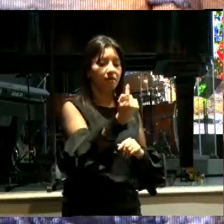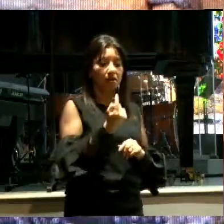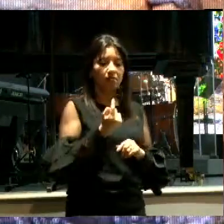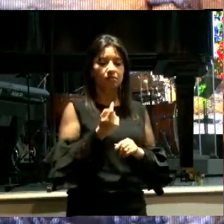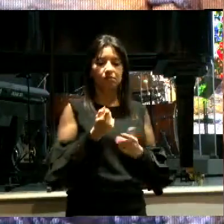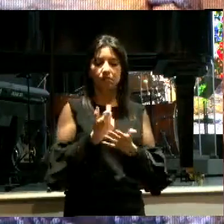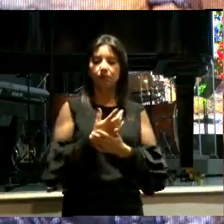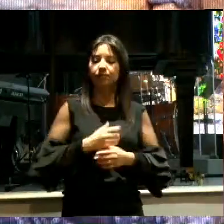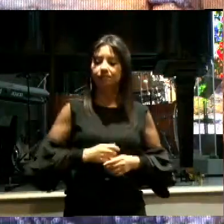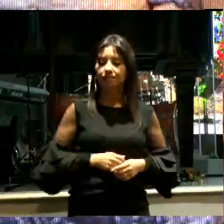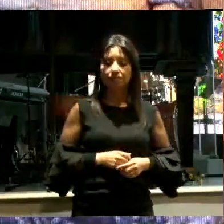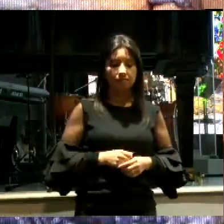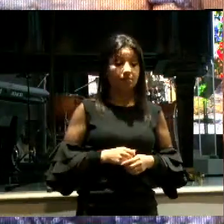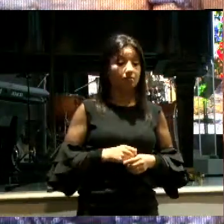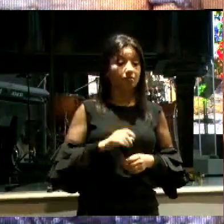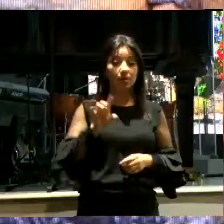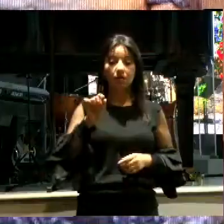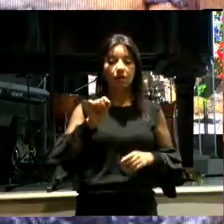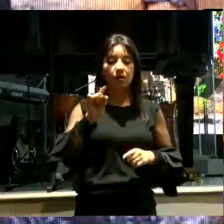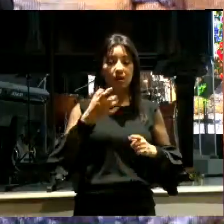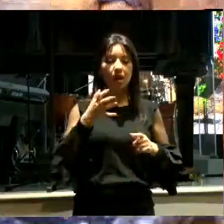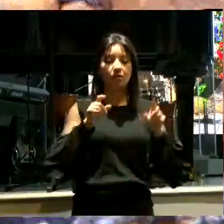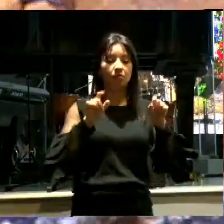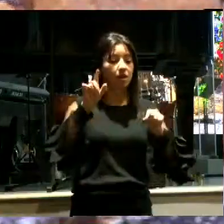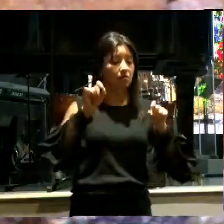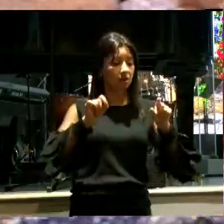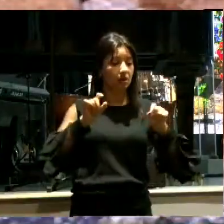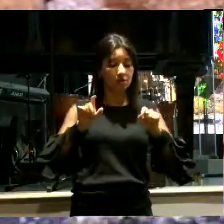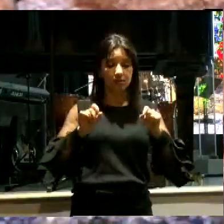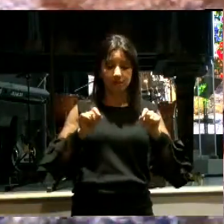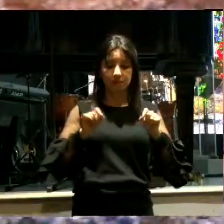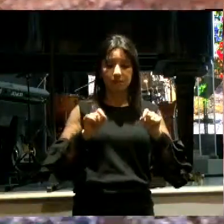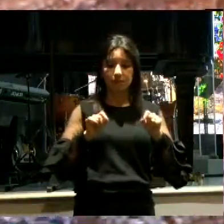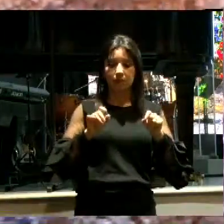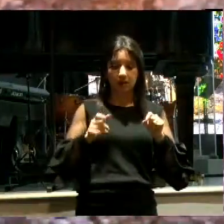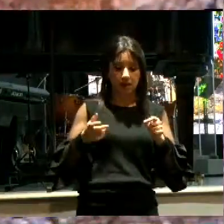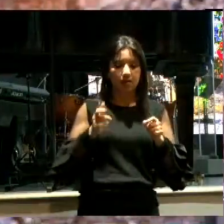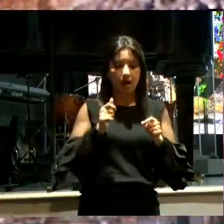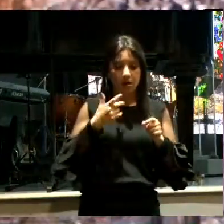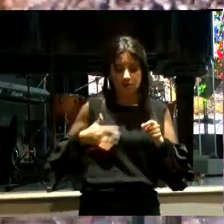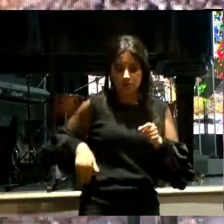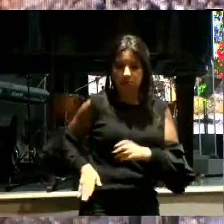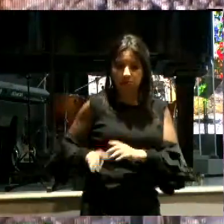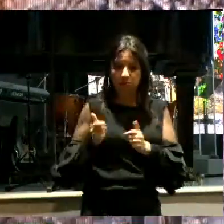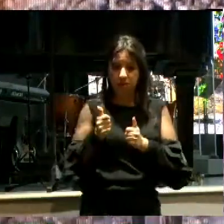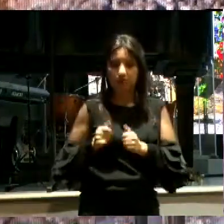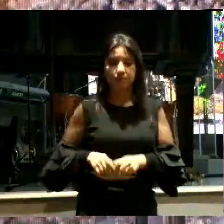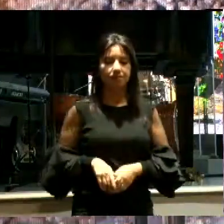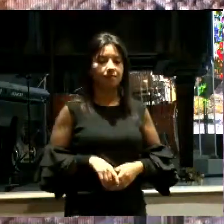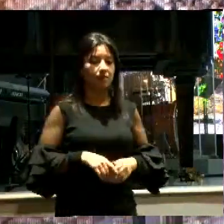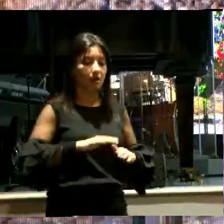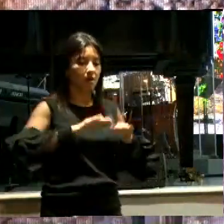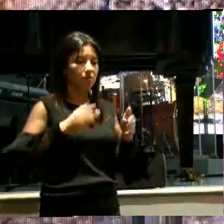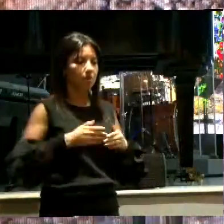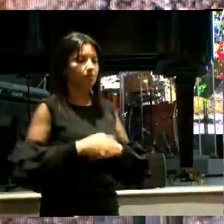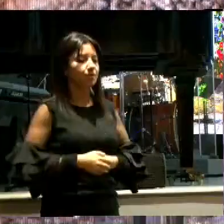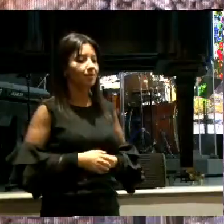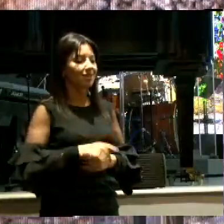cartão. A menina, olha só, é porque a Mary, ah, meu amor, não quero saber o que Mary falou.